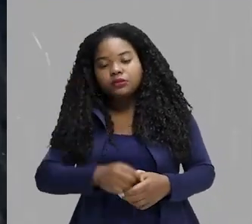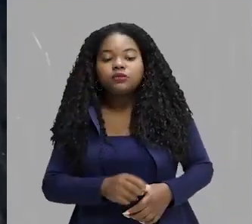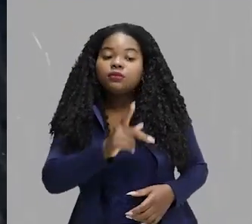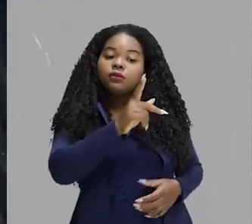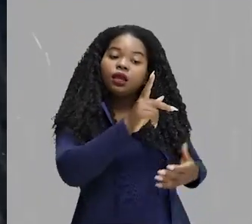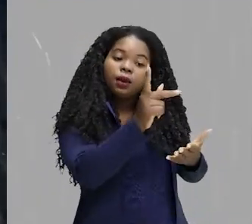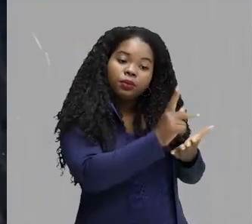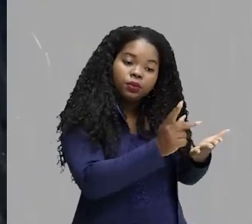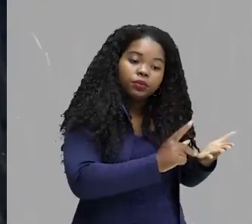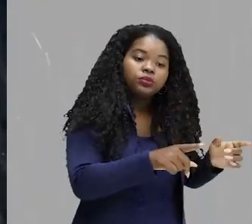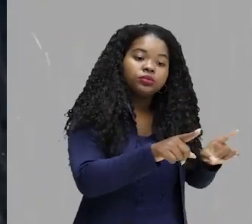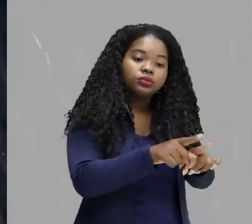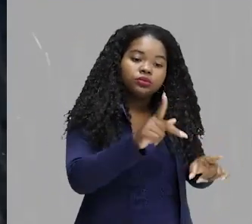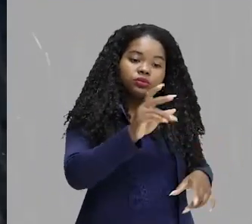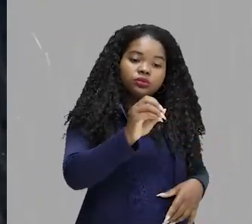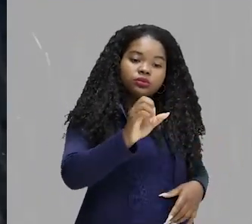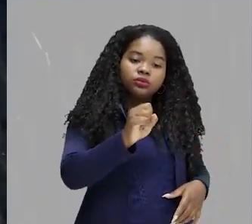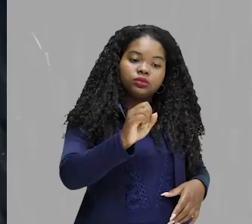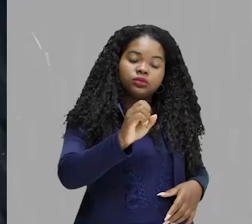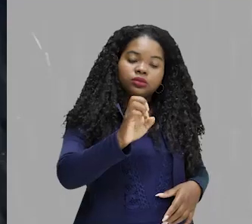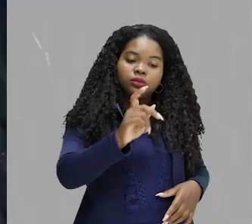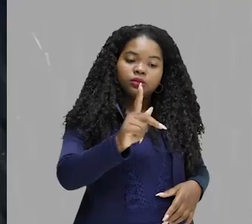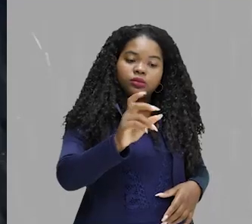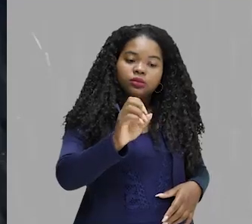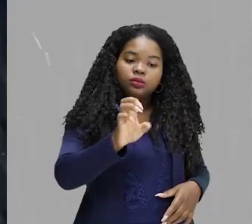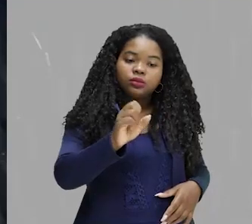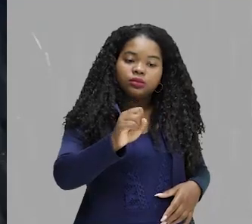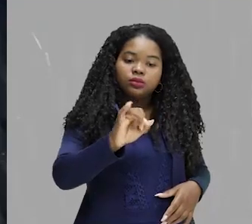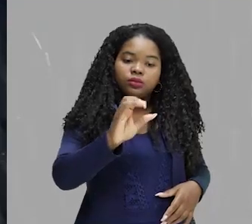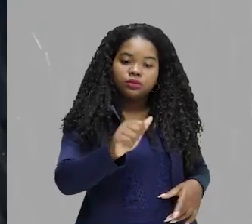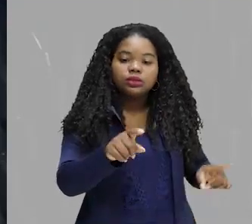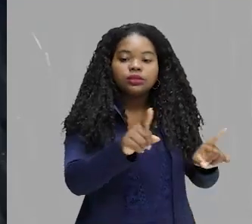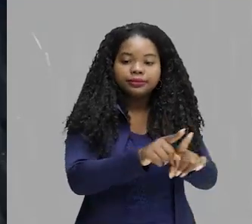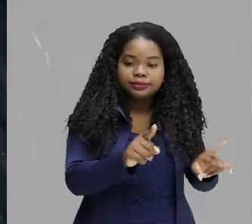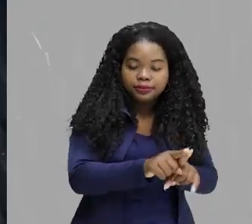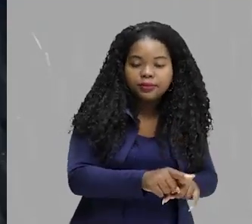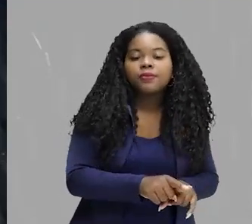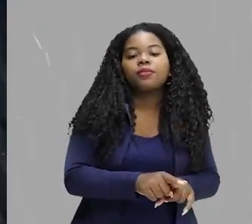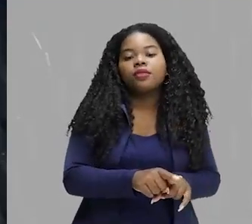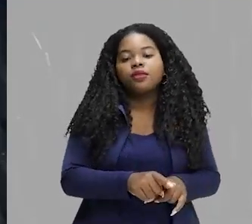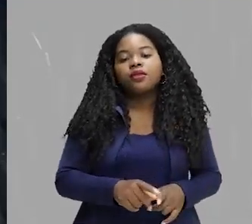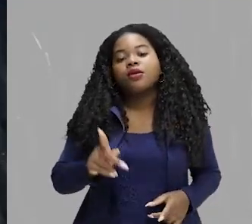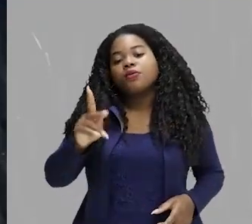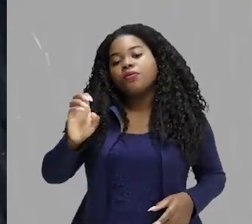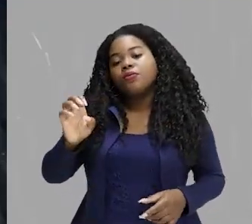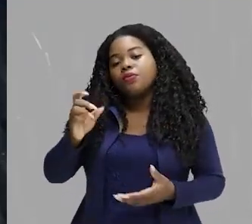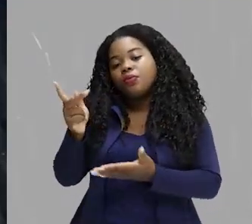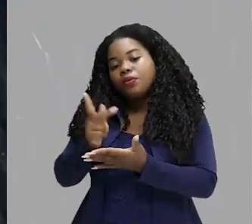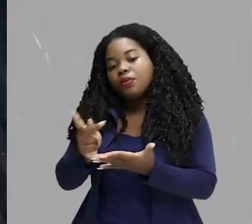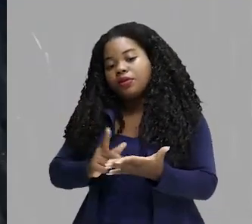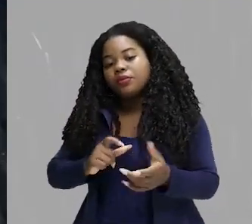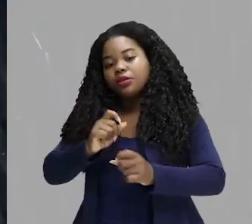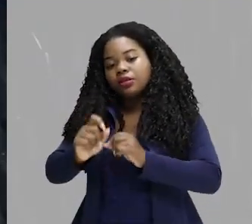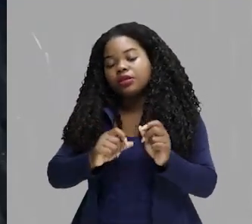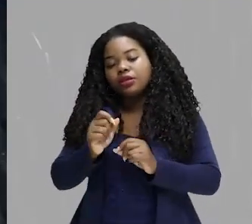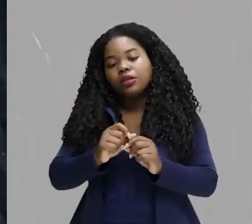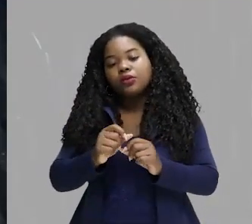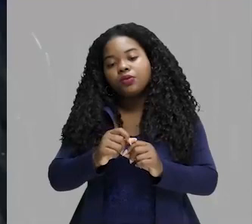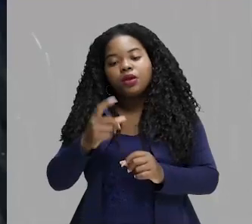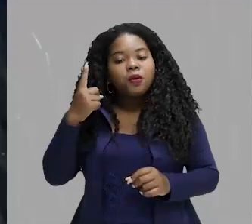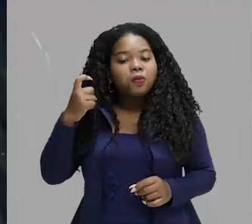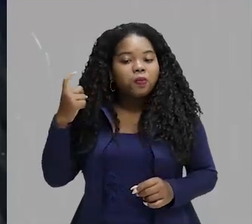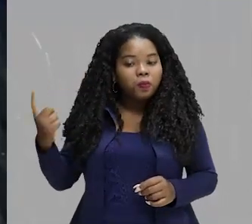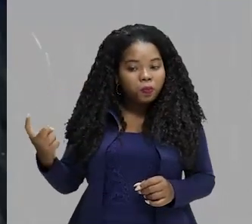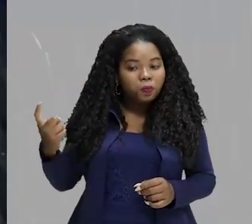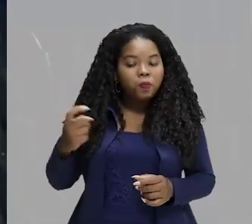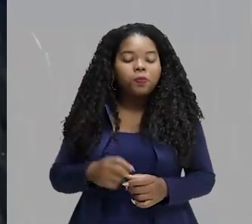também faz isso. E o poema ele inclui recursos de som, que são demarcados a partir da